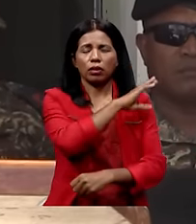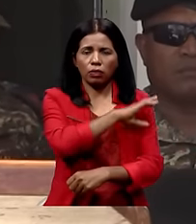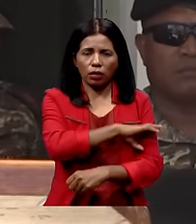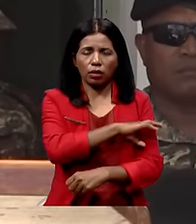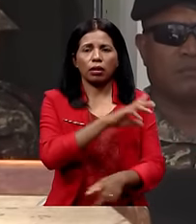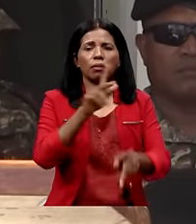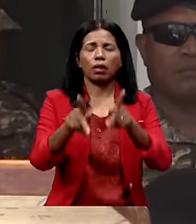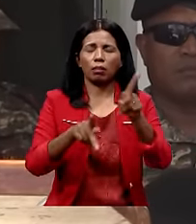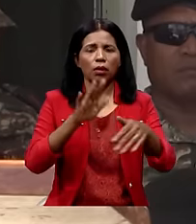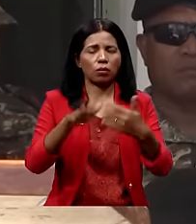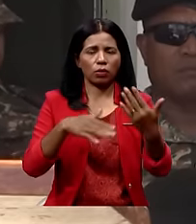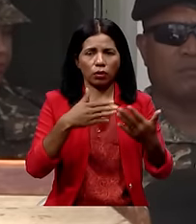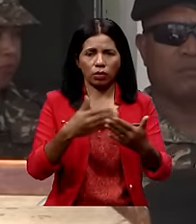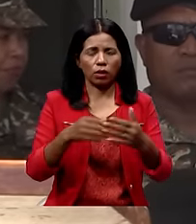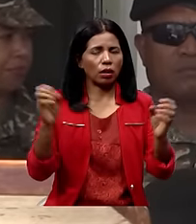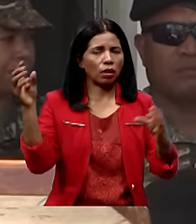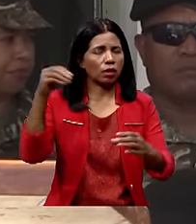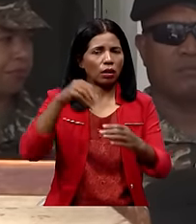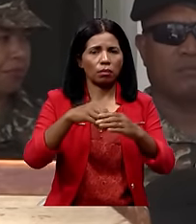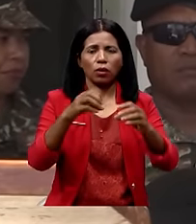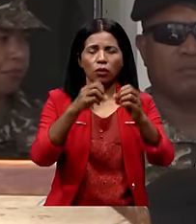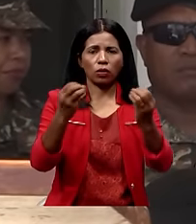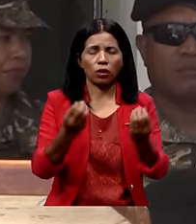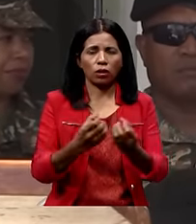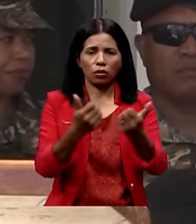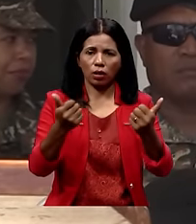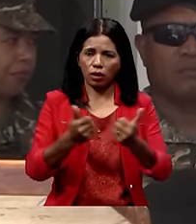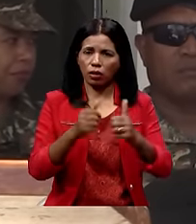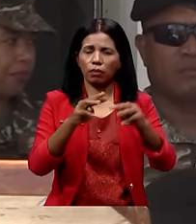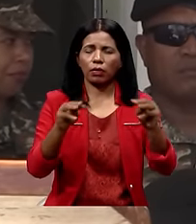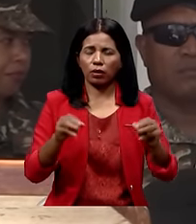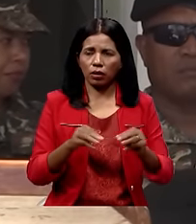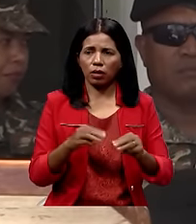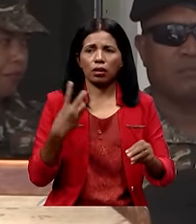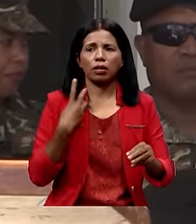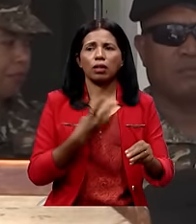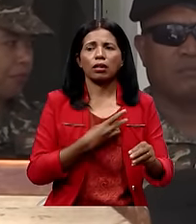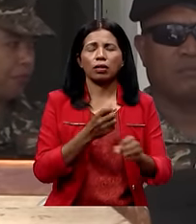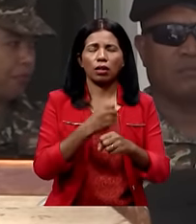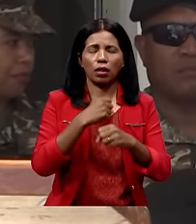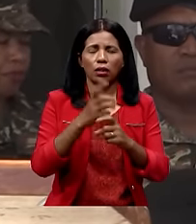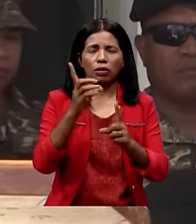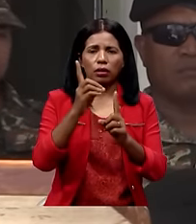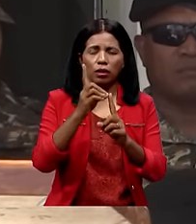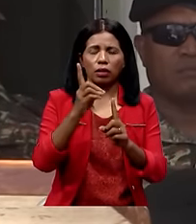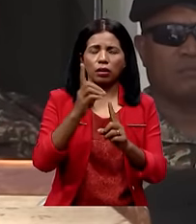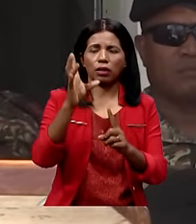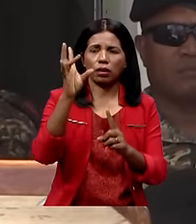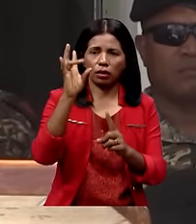raiz, lá pertence a organização sexual. Ita halo dia 7 de dezembro, né bem?